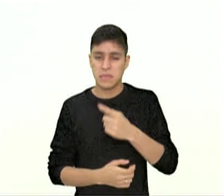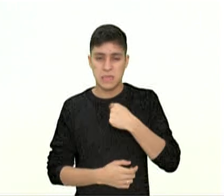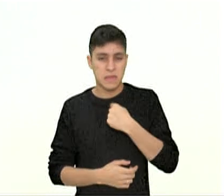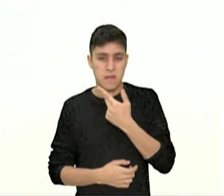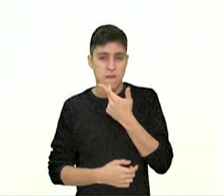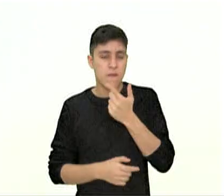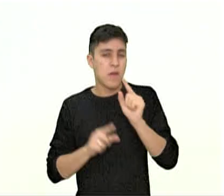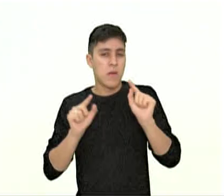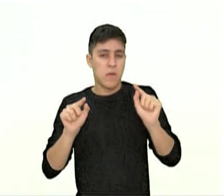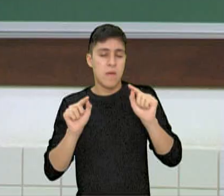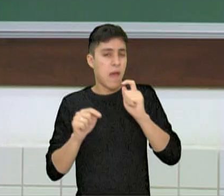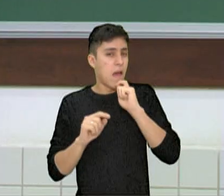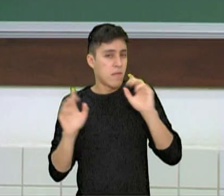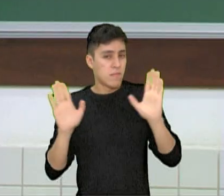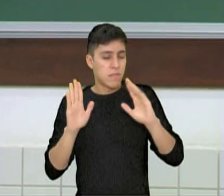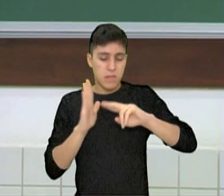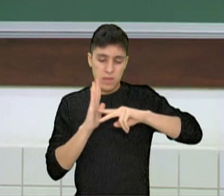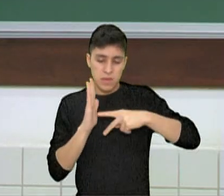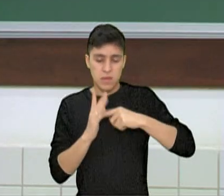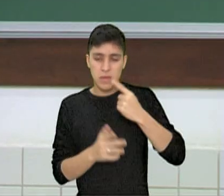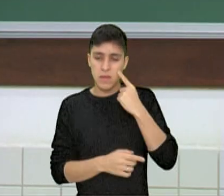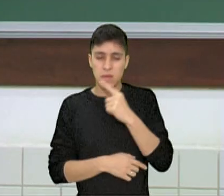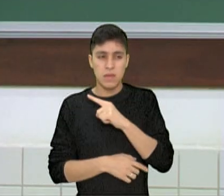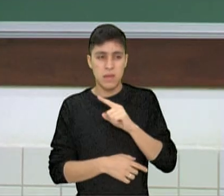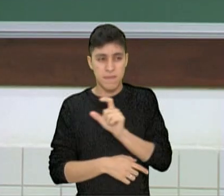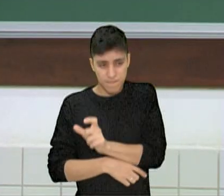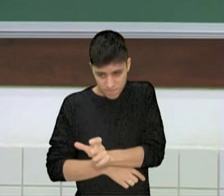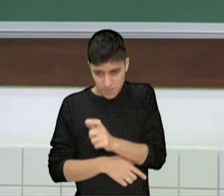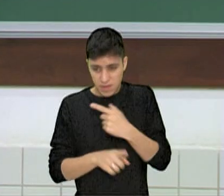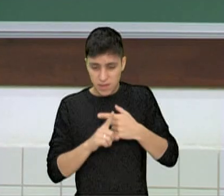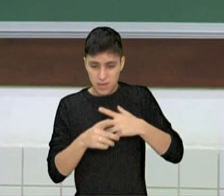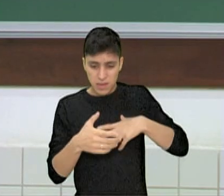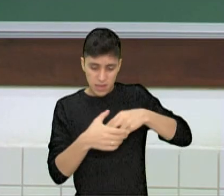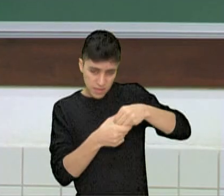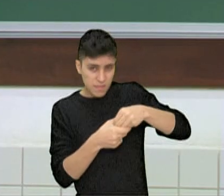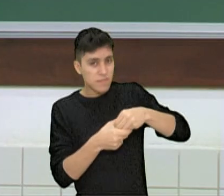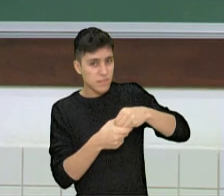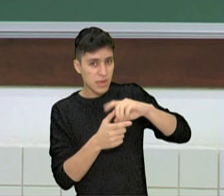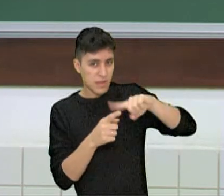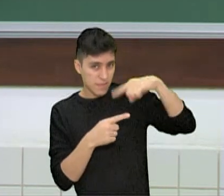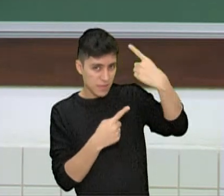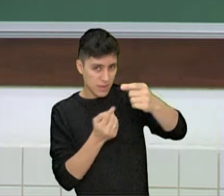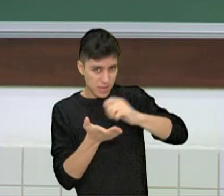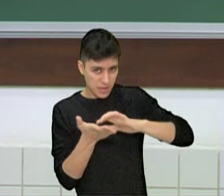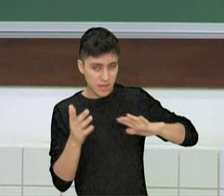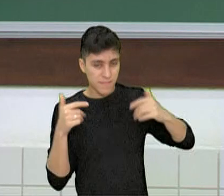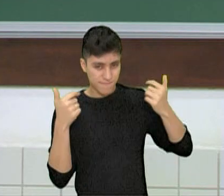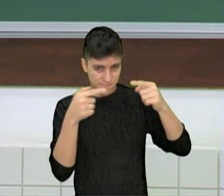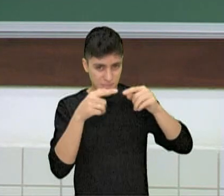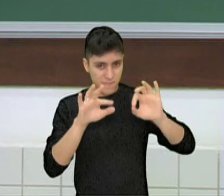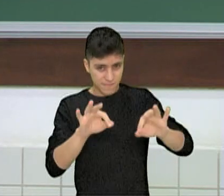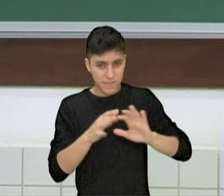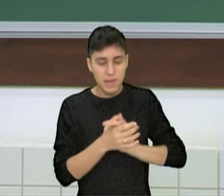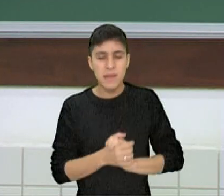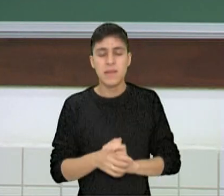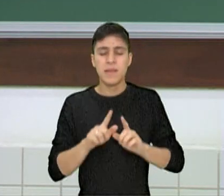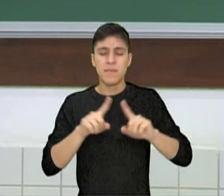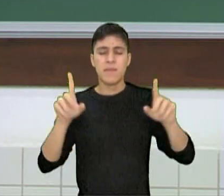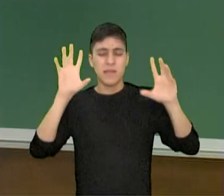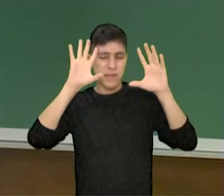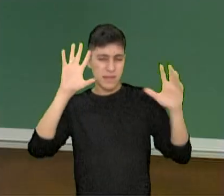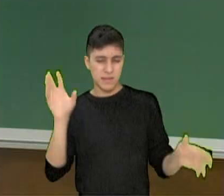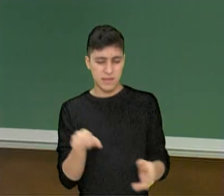vocês agora, por enquanto, o que significa alquilamos, porque faz parte do nosso próximo exercício, ok? Mas basicamente explicar